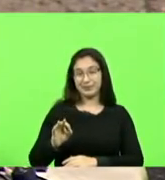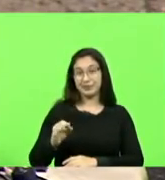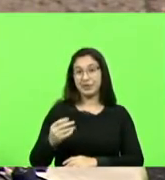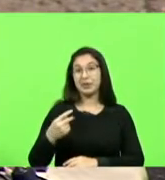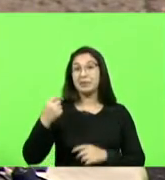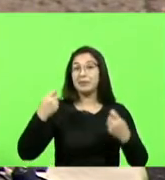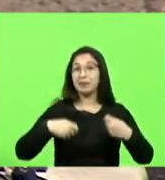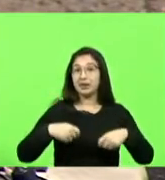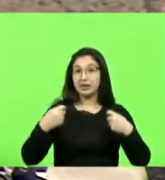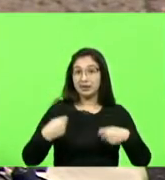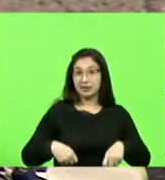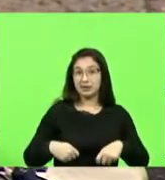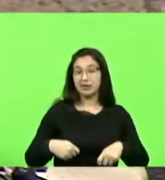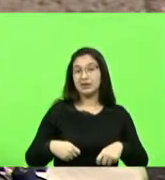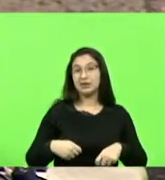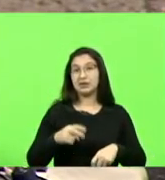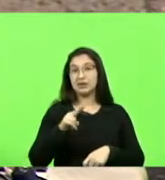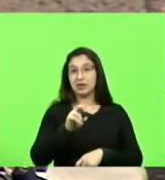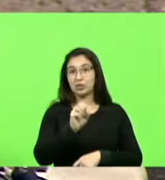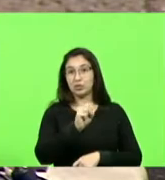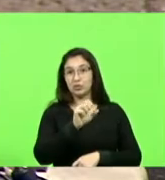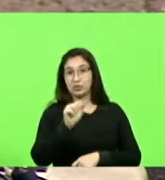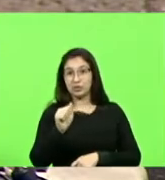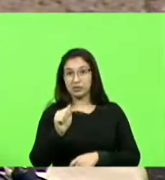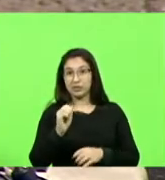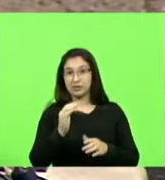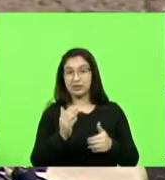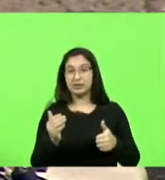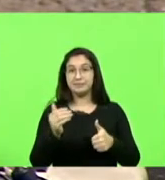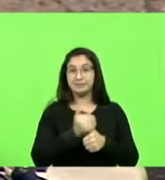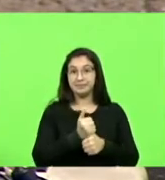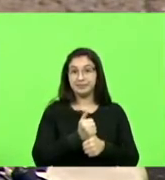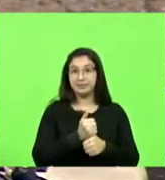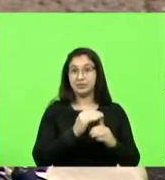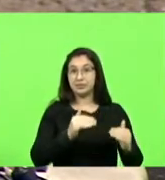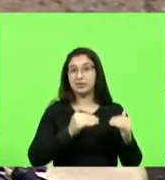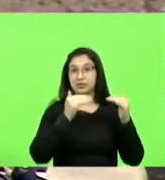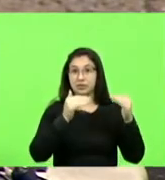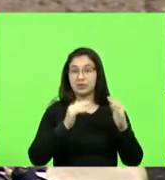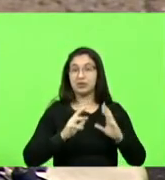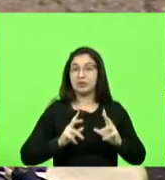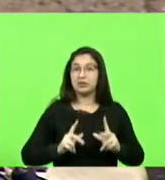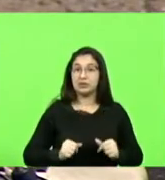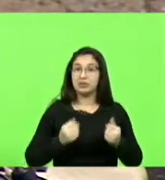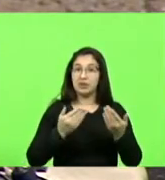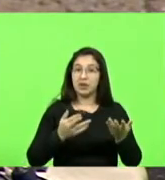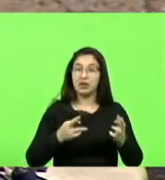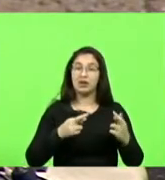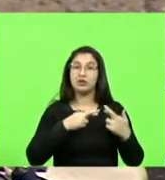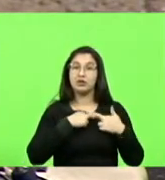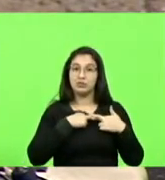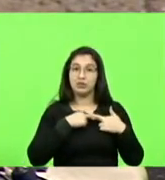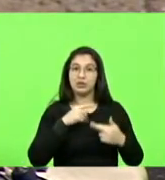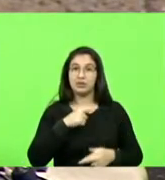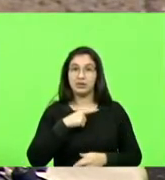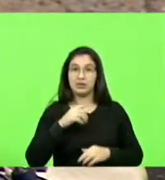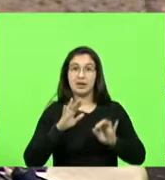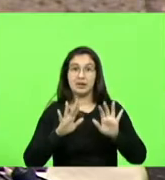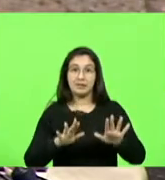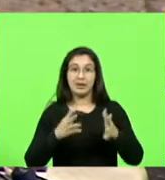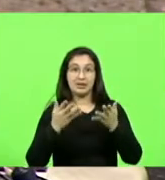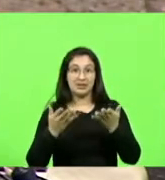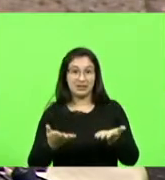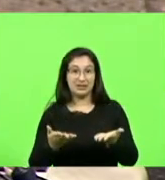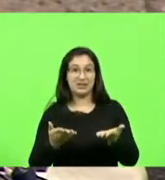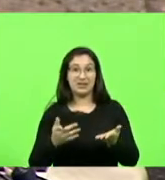USA adicional. Somos autoridades sanitárias, uma enorme responsabilidade, mas a realidade é que a SAMU virou um